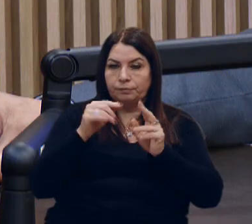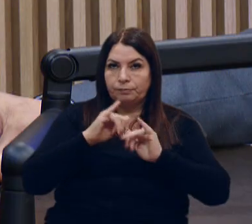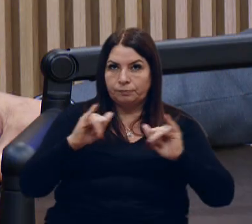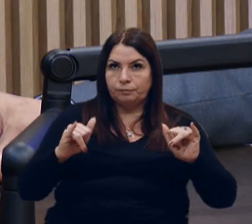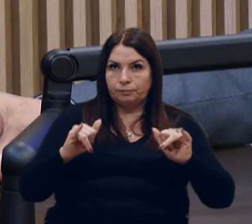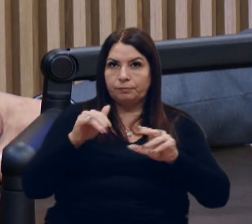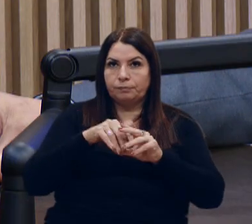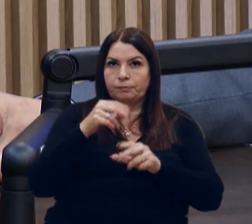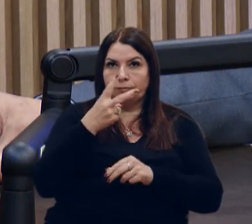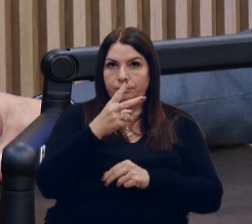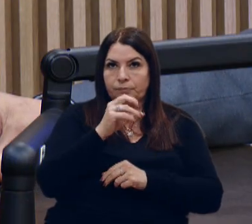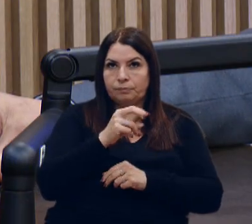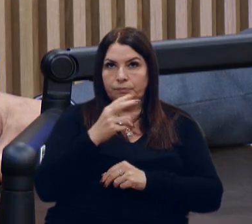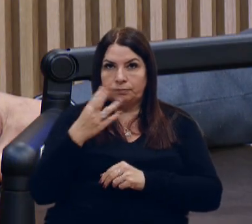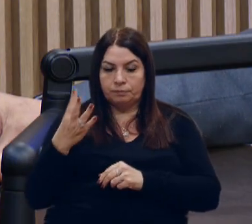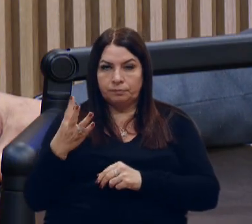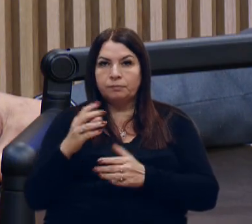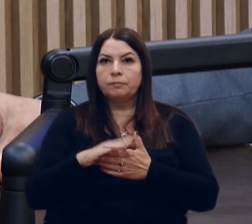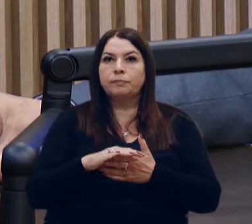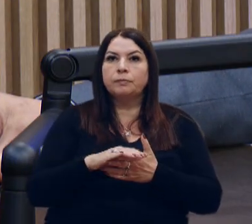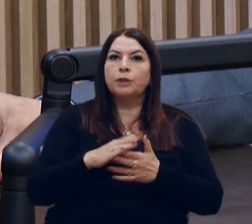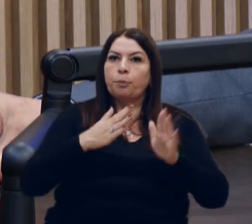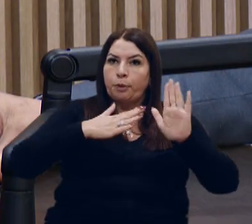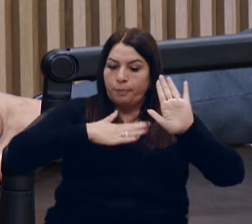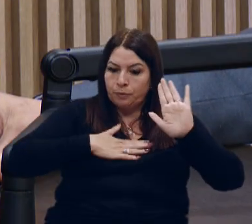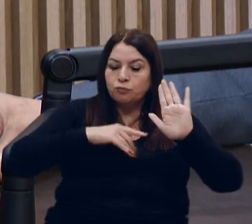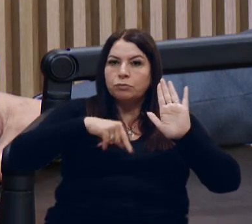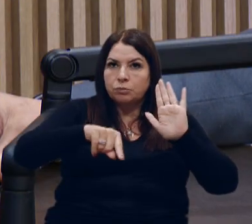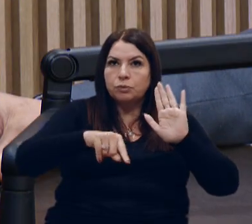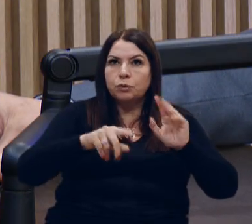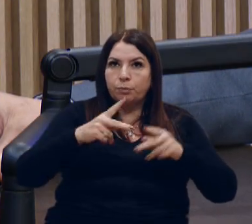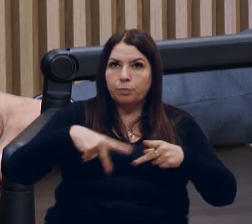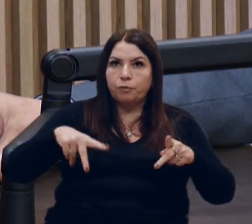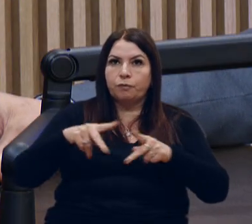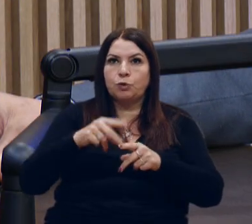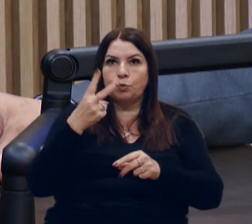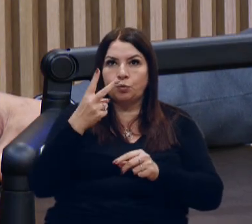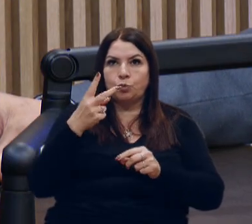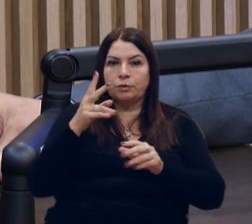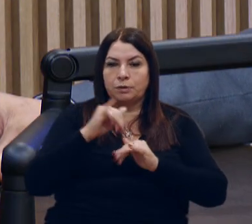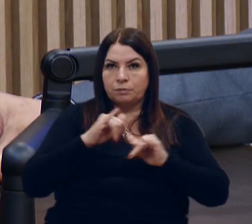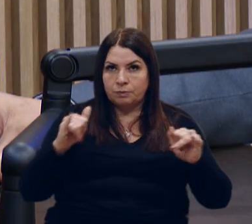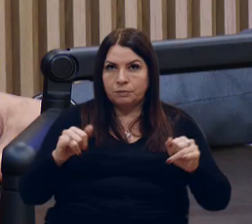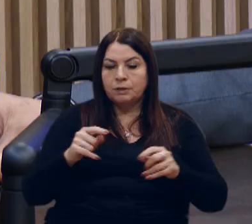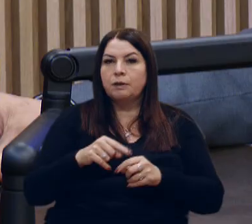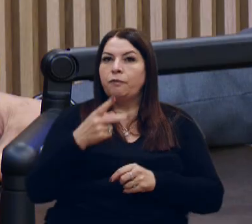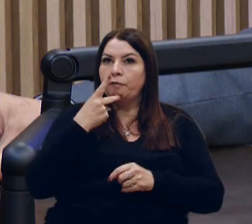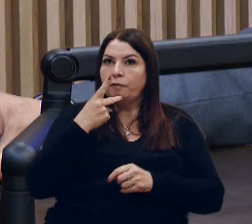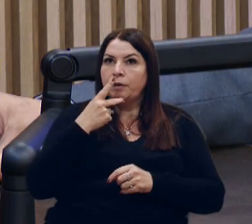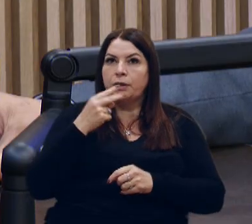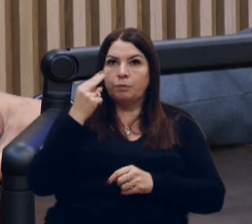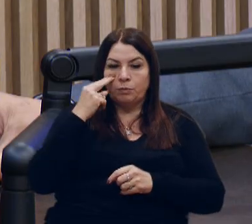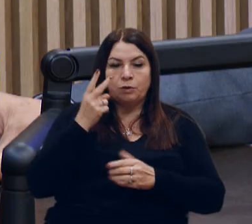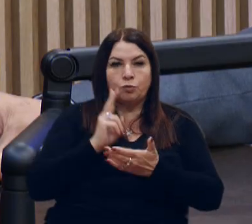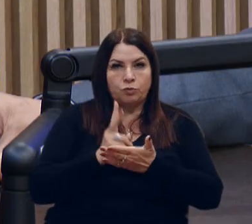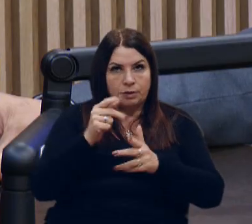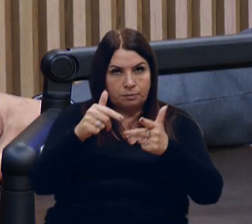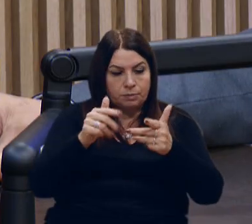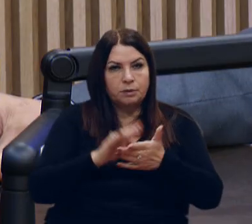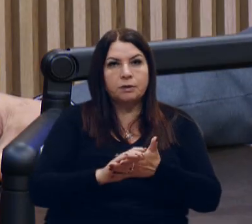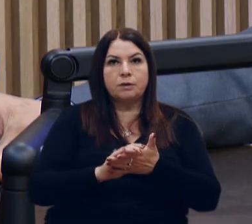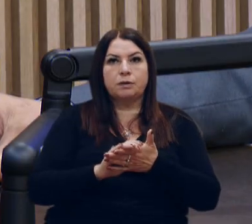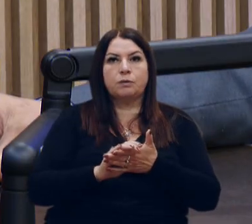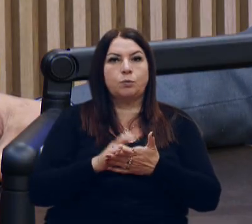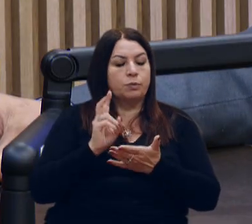campanha de 2024, eu me comprometi mesmo com o povo com apenas 2 campanhas. Eu disse, olha, o Fantinel vai continuar trabalhando